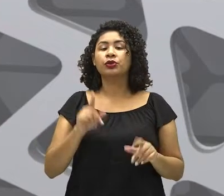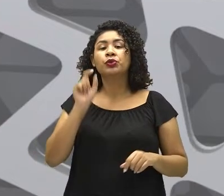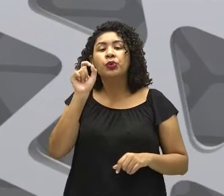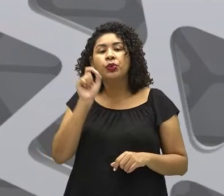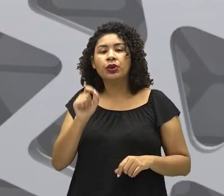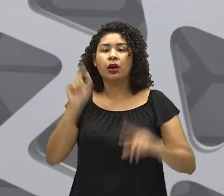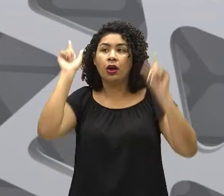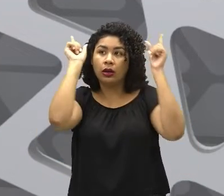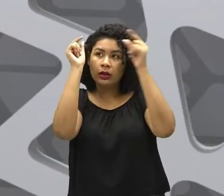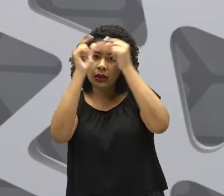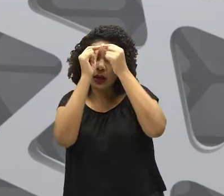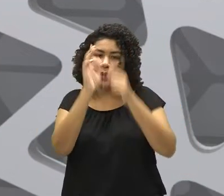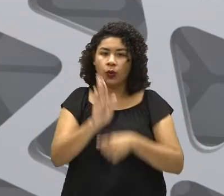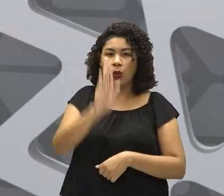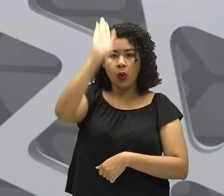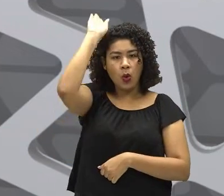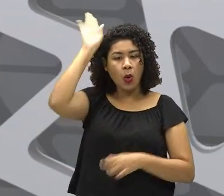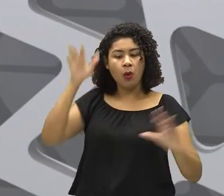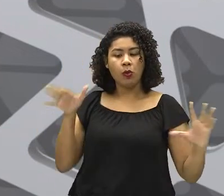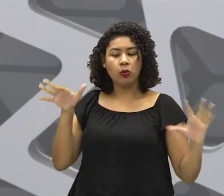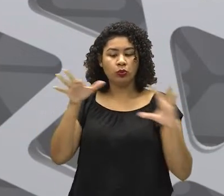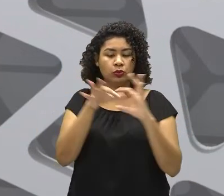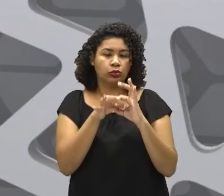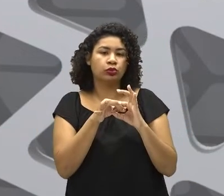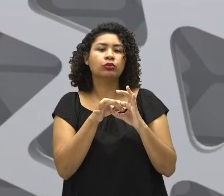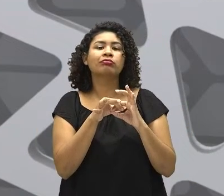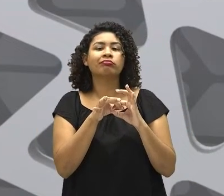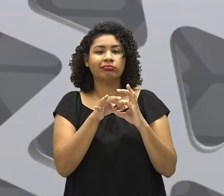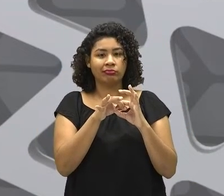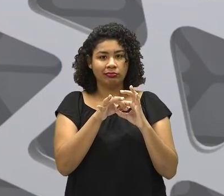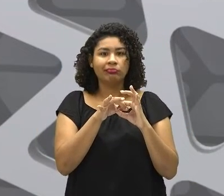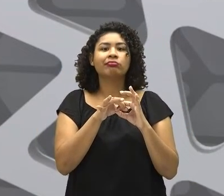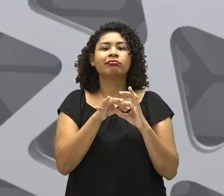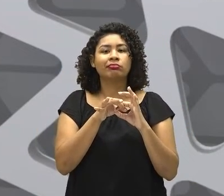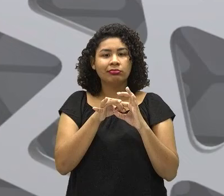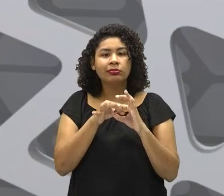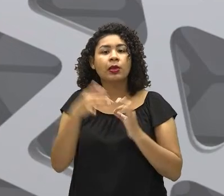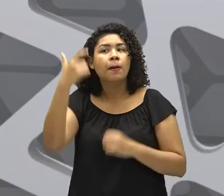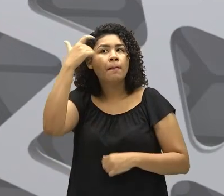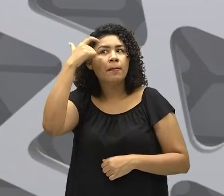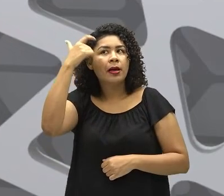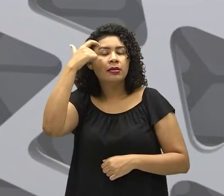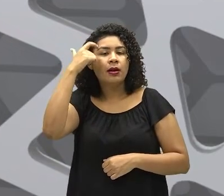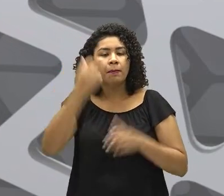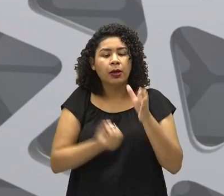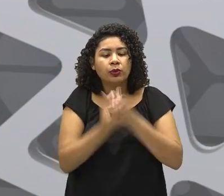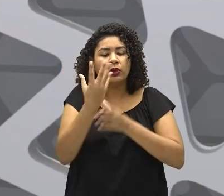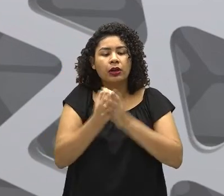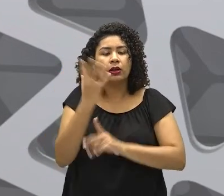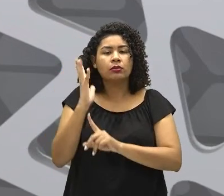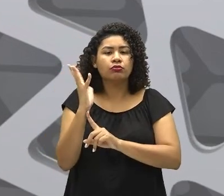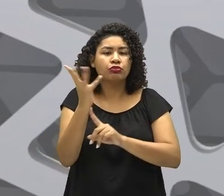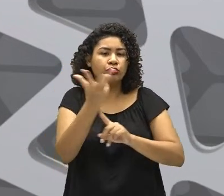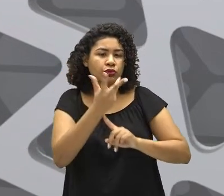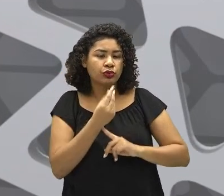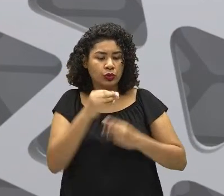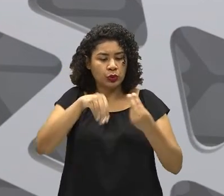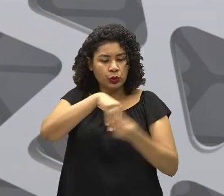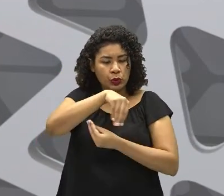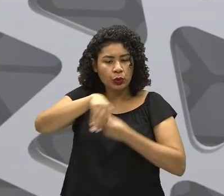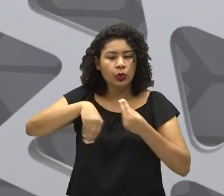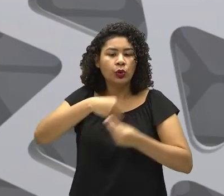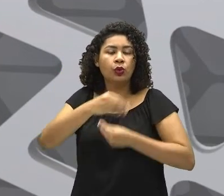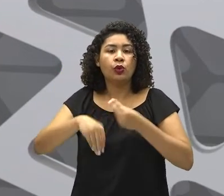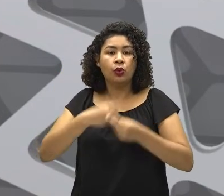a romana, não é? Nós vamos ter aí a fundição de formas de pensamento, de produções artísticas que vão dando início a